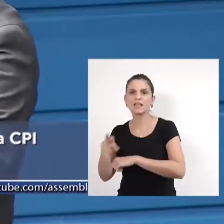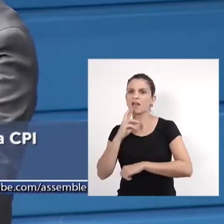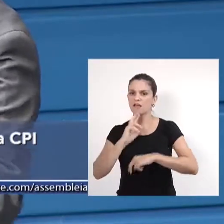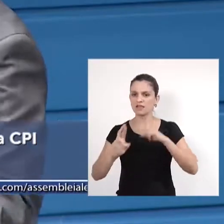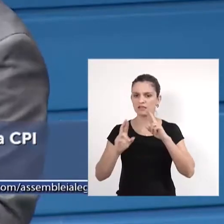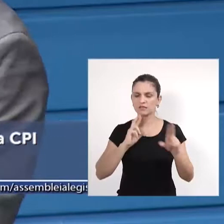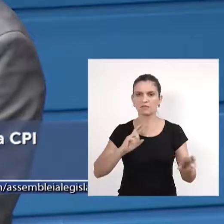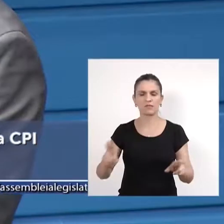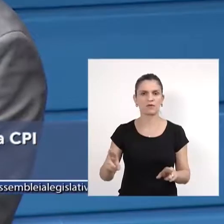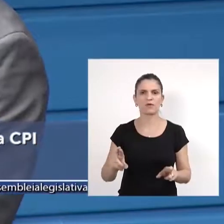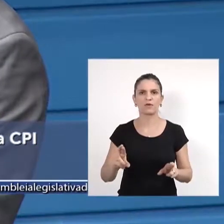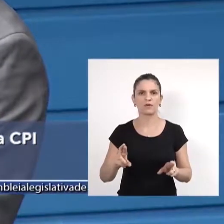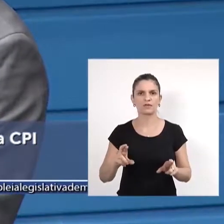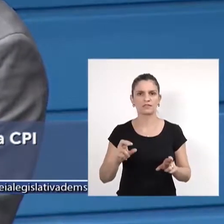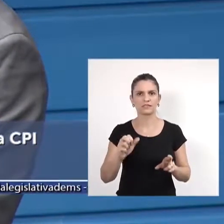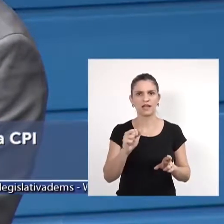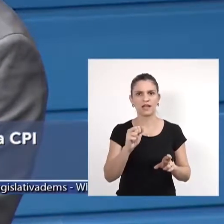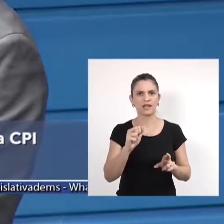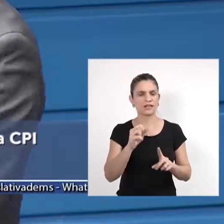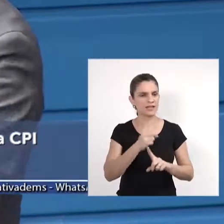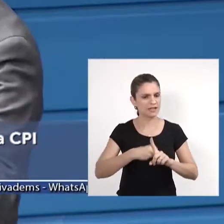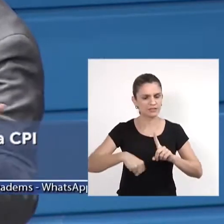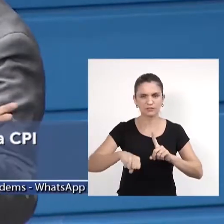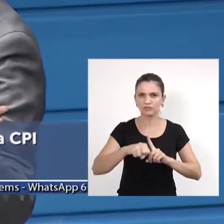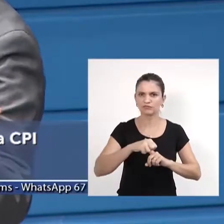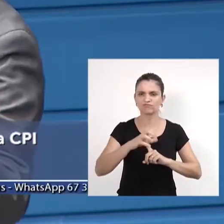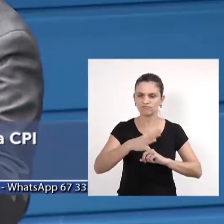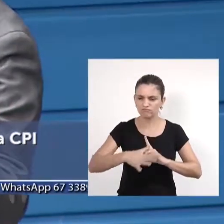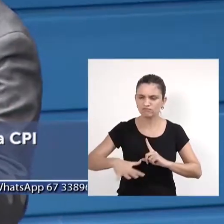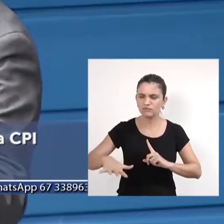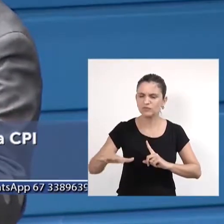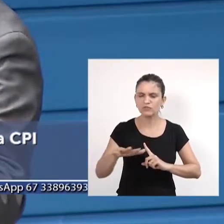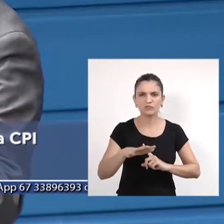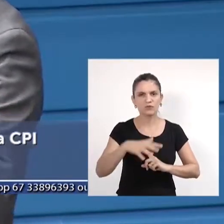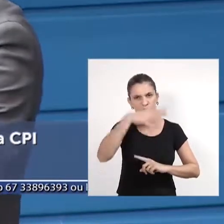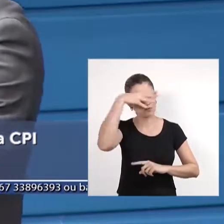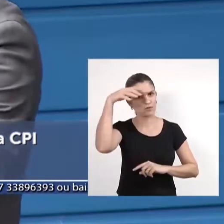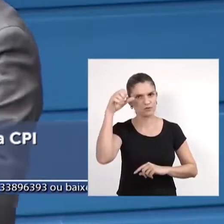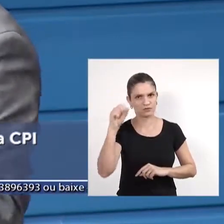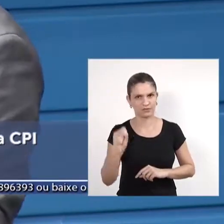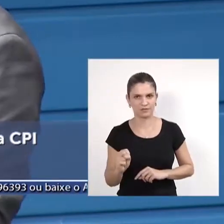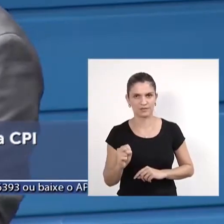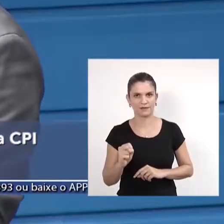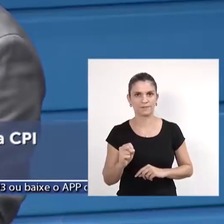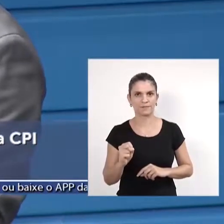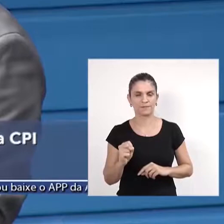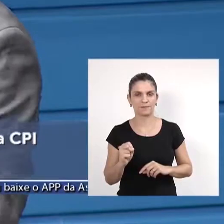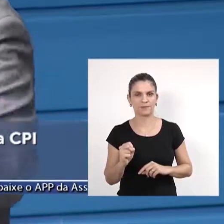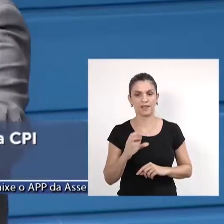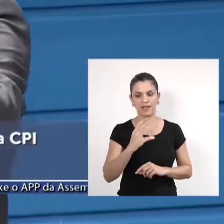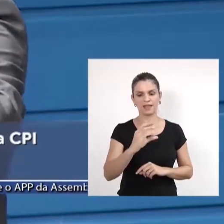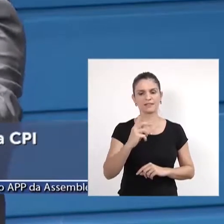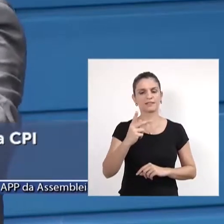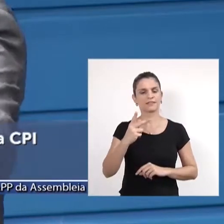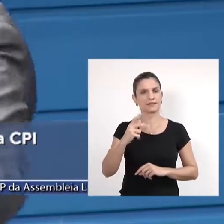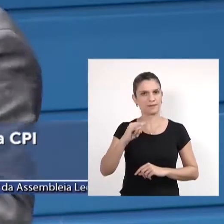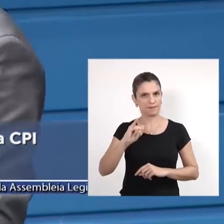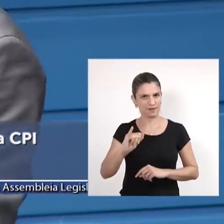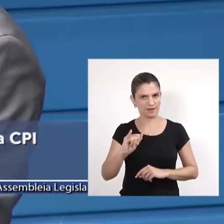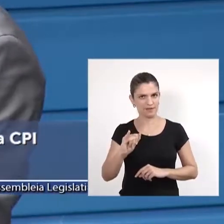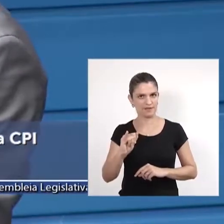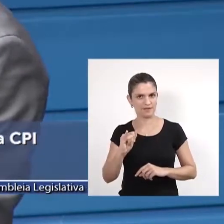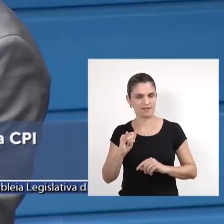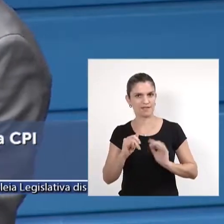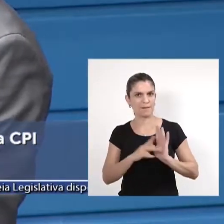é, à sociedade sul-mato-grossense. Não é uma CPI de um parlamentar, é a CPI da casa. E, obviamente, que o